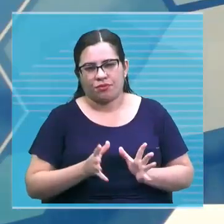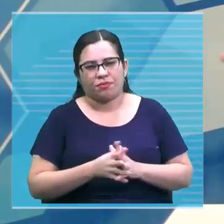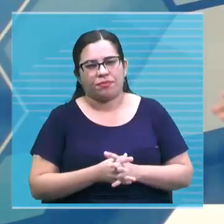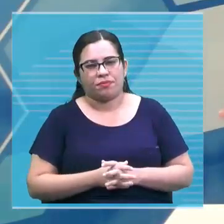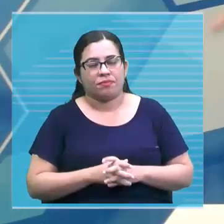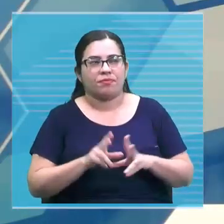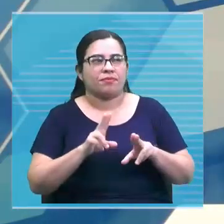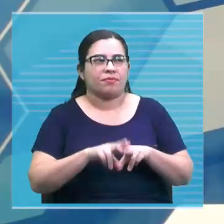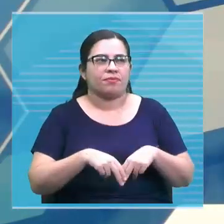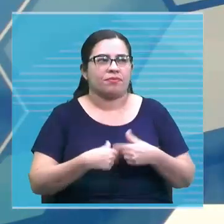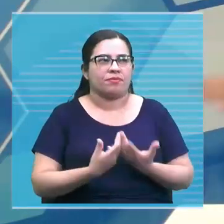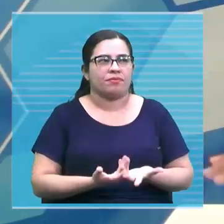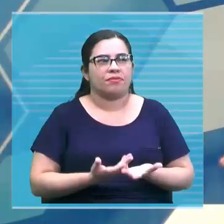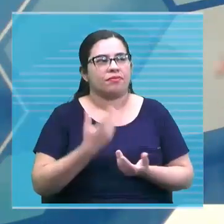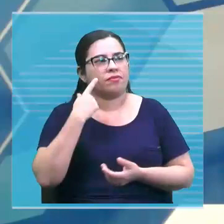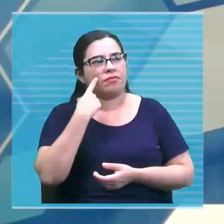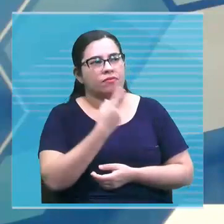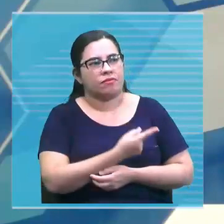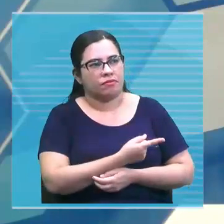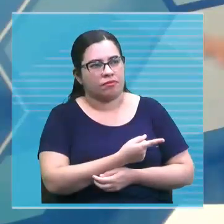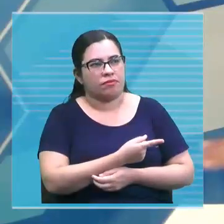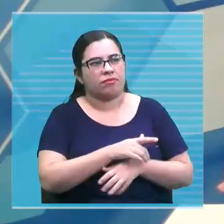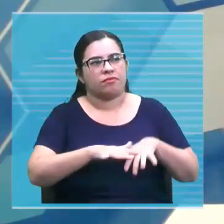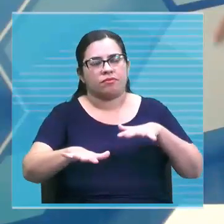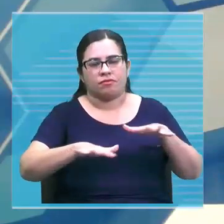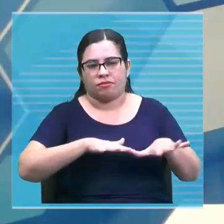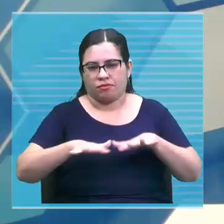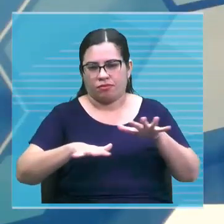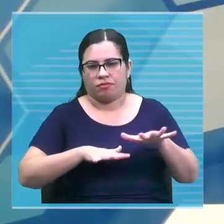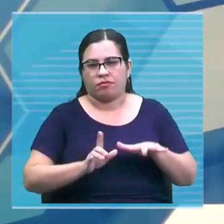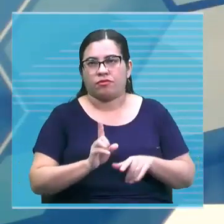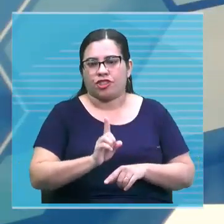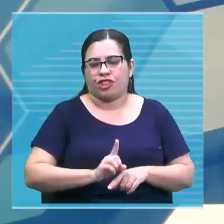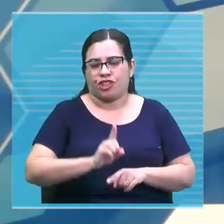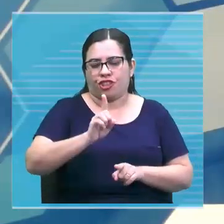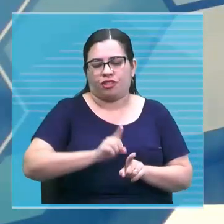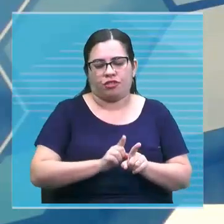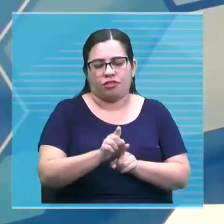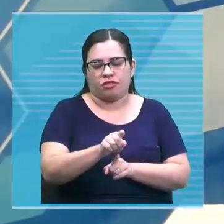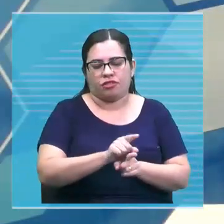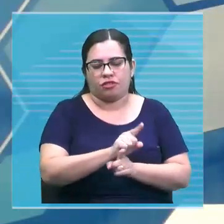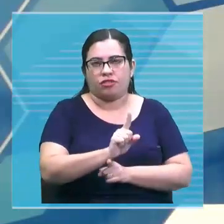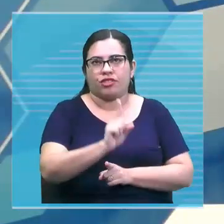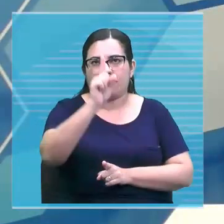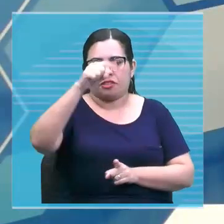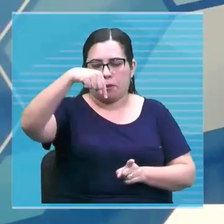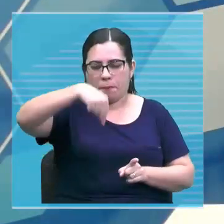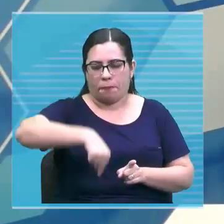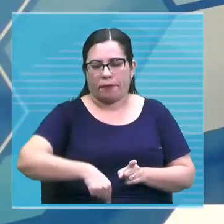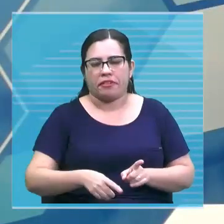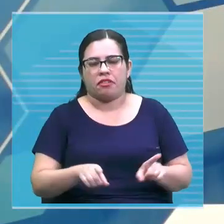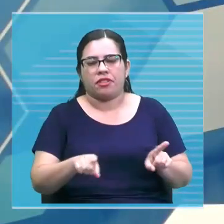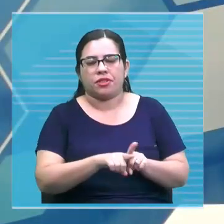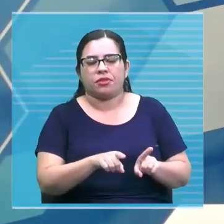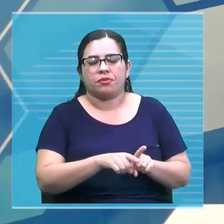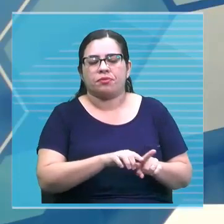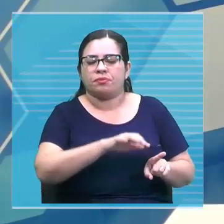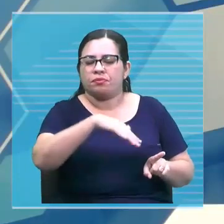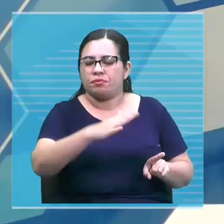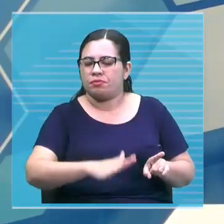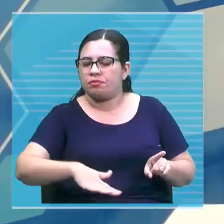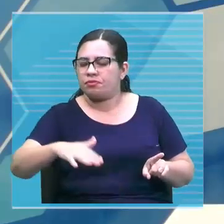a partícula vibra para cima e para baixo enquanto a onda se transmite para o lado